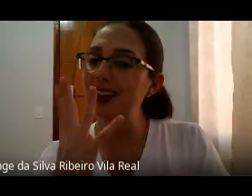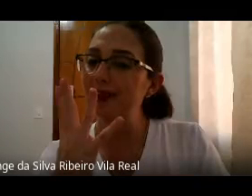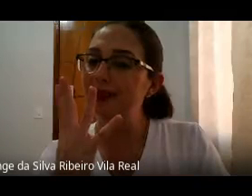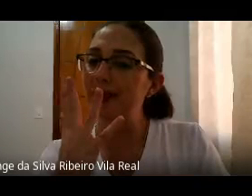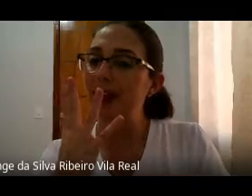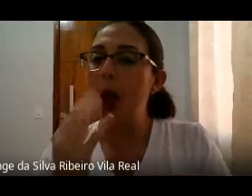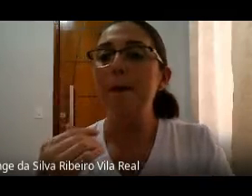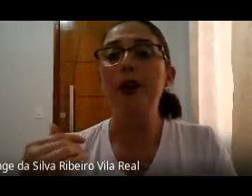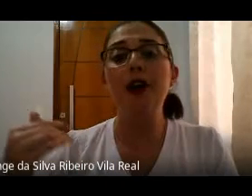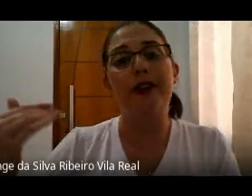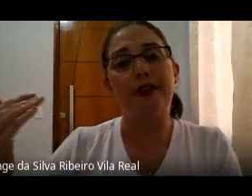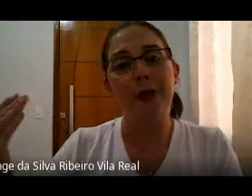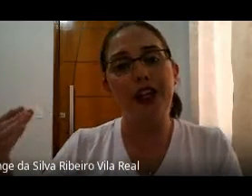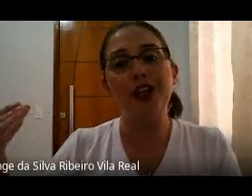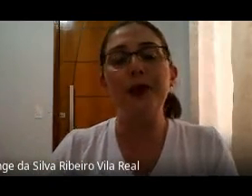tudo bem?